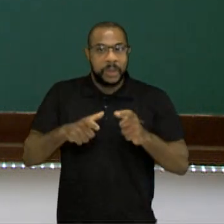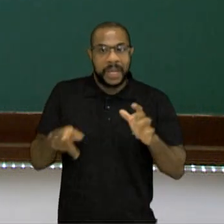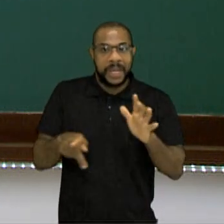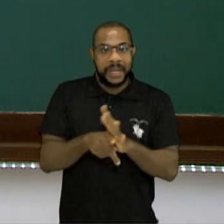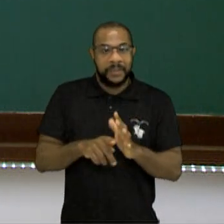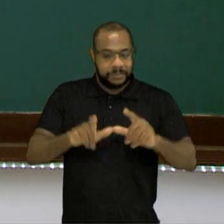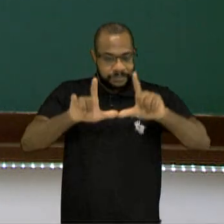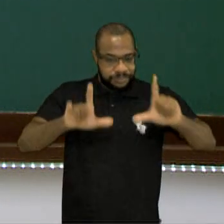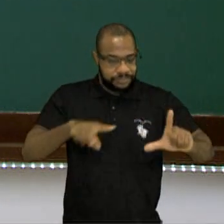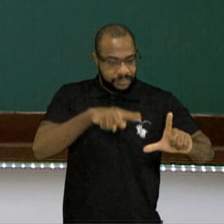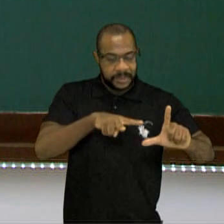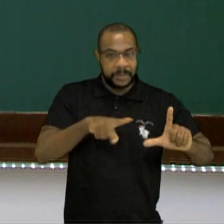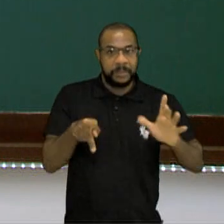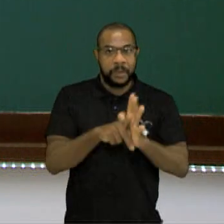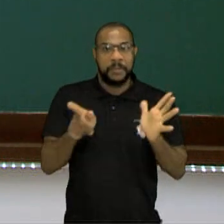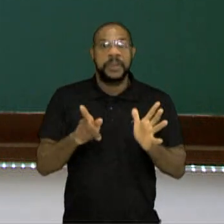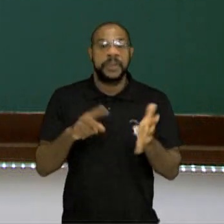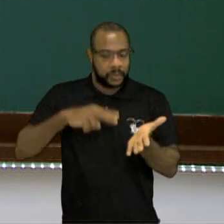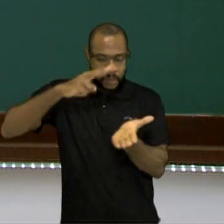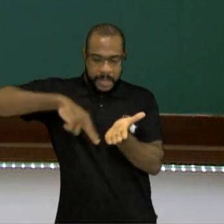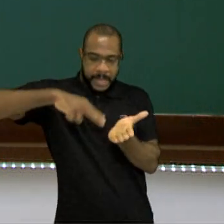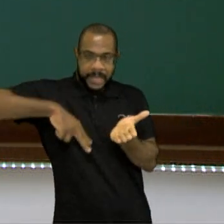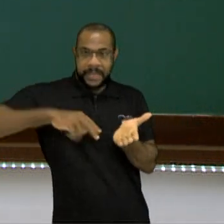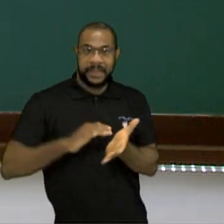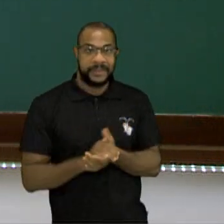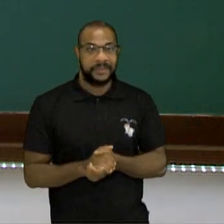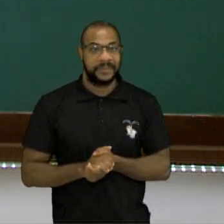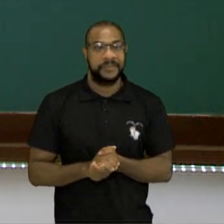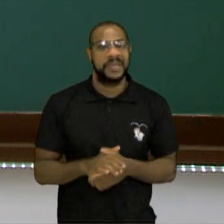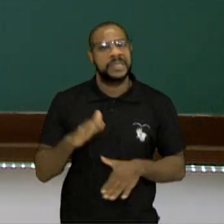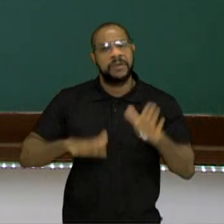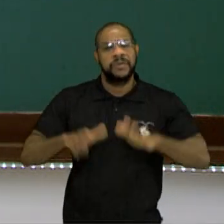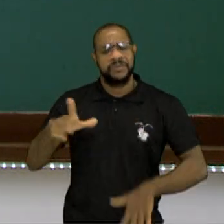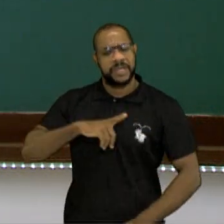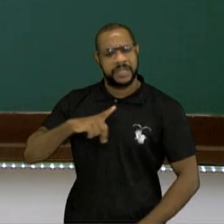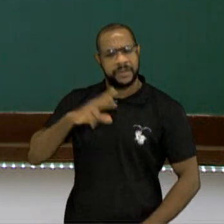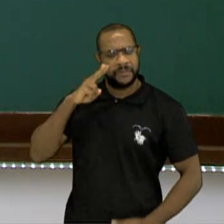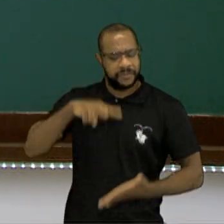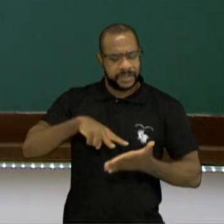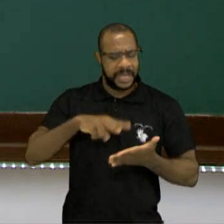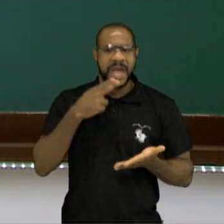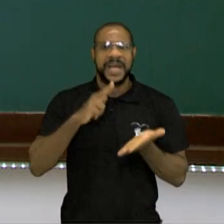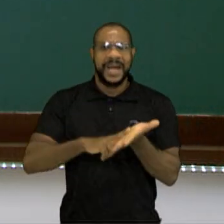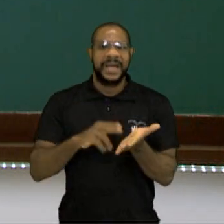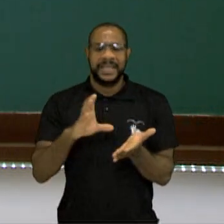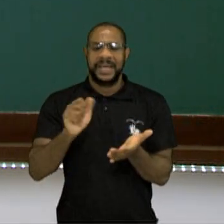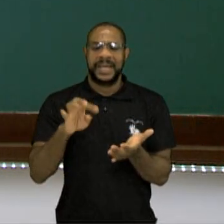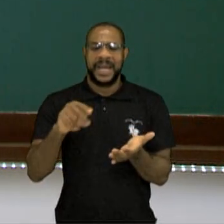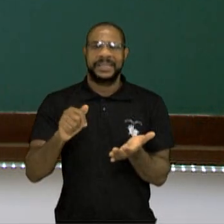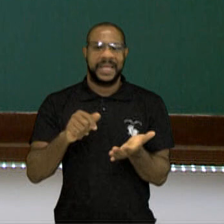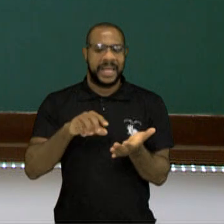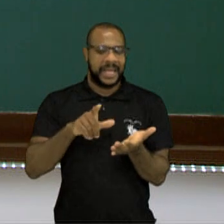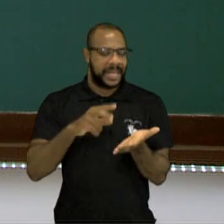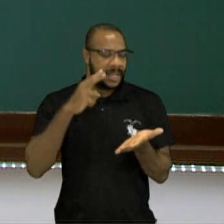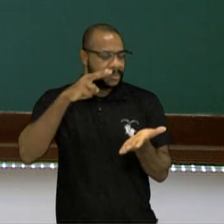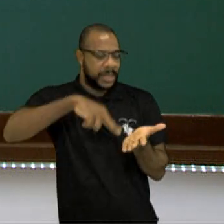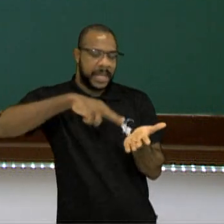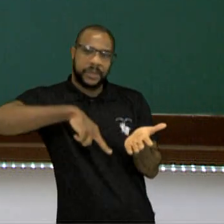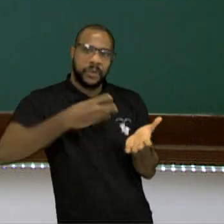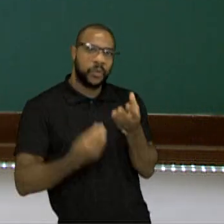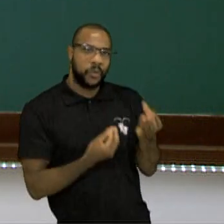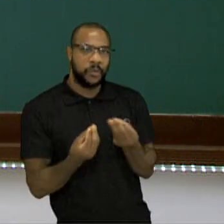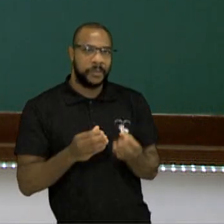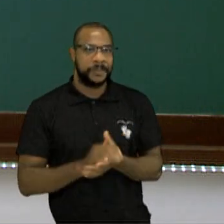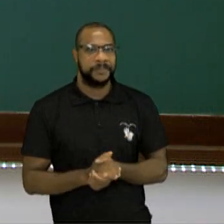dos leitores, cartas e etc. Talvez você já tenha visto alguma carta do leitor em uma seção com outro nome. É uma